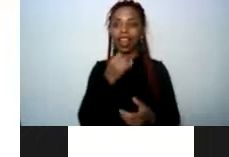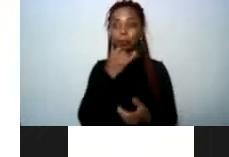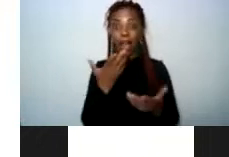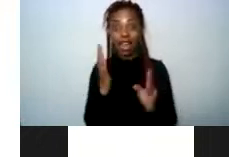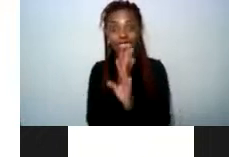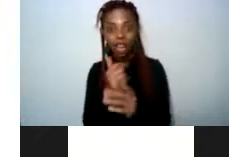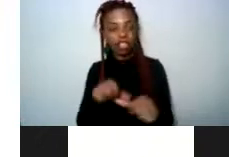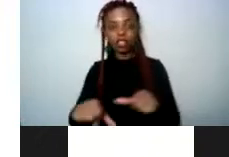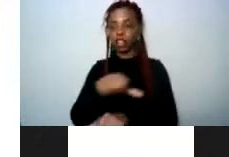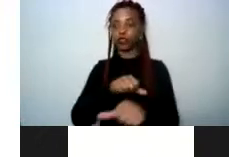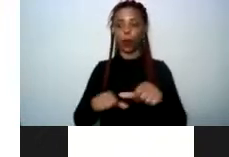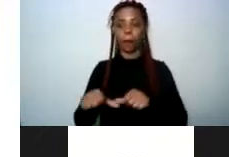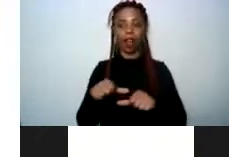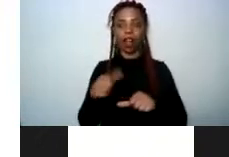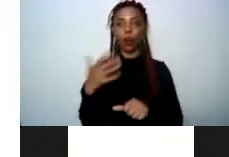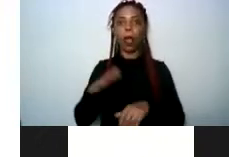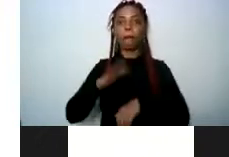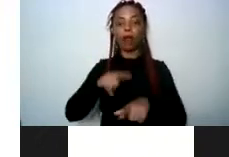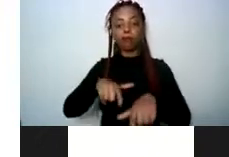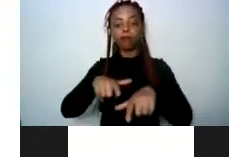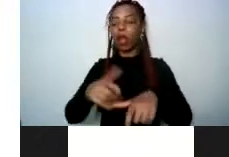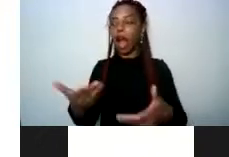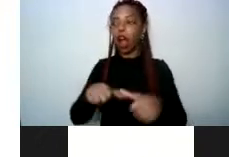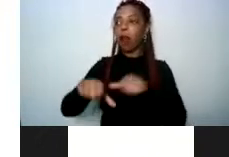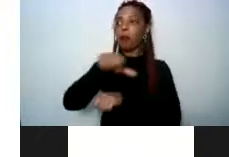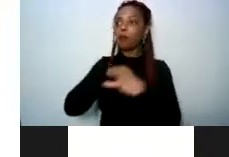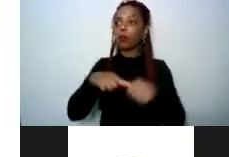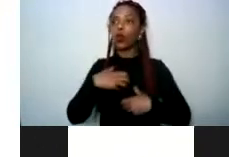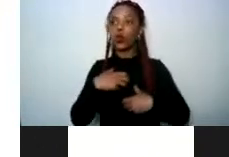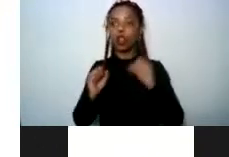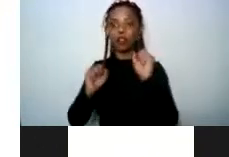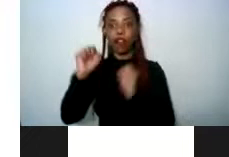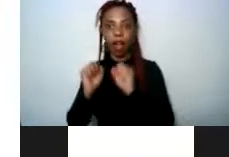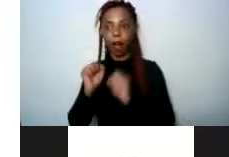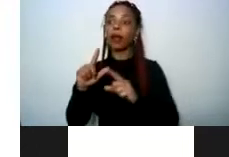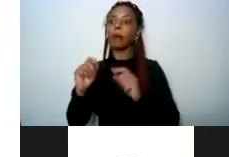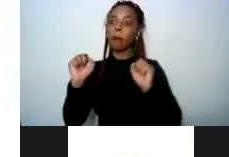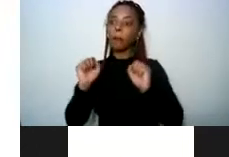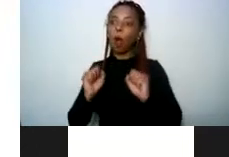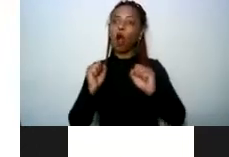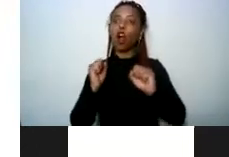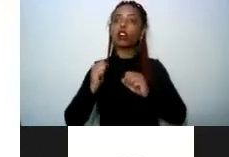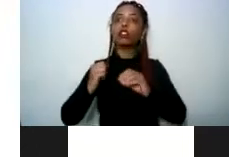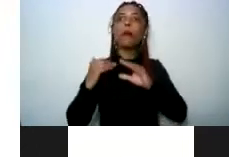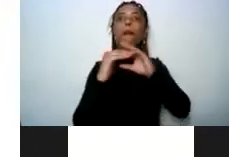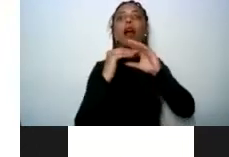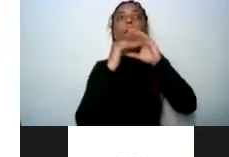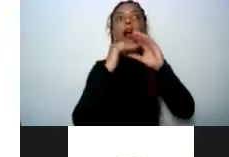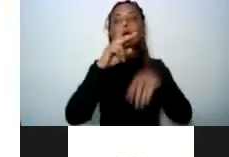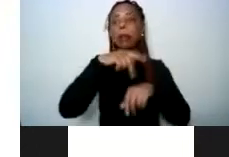a partir de um capital agroexportador. Então, a cidade, ela vai crescer de uma forma